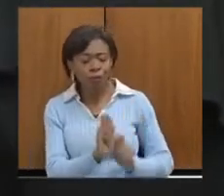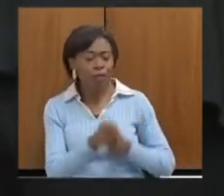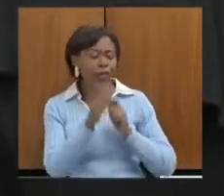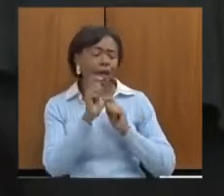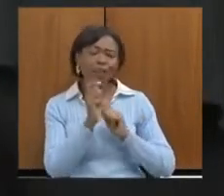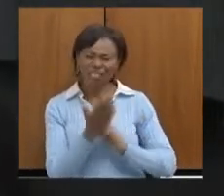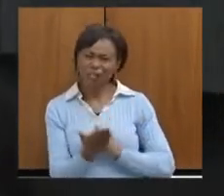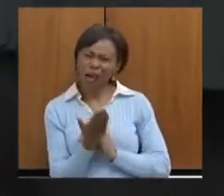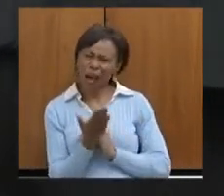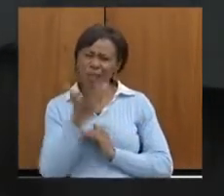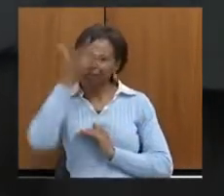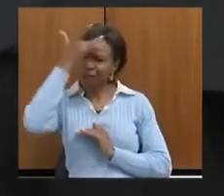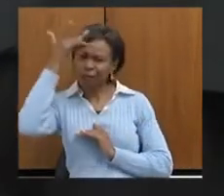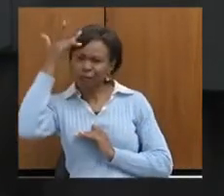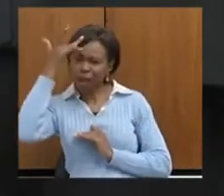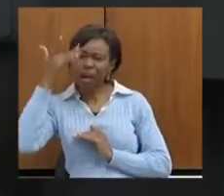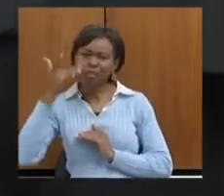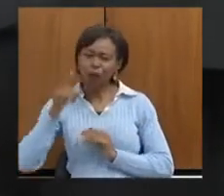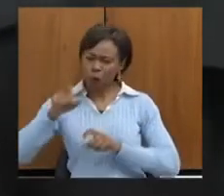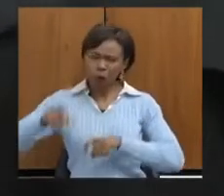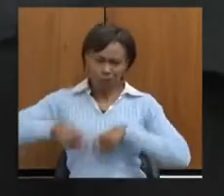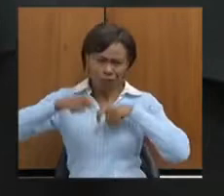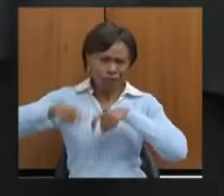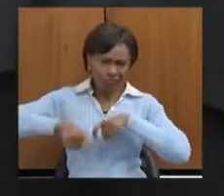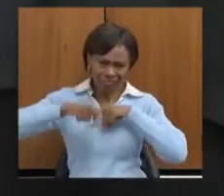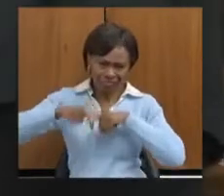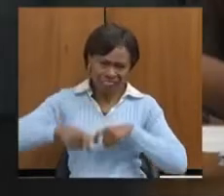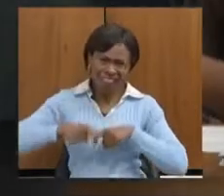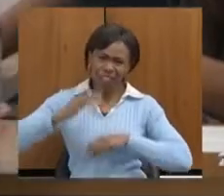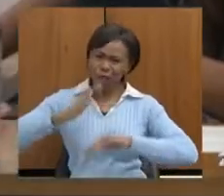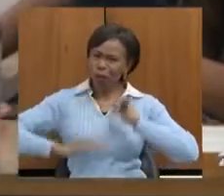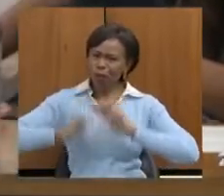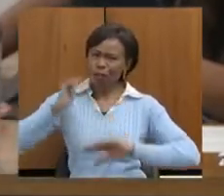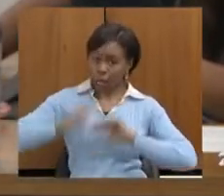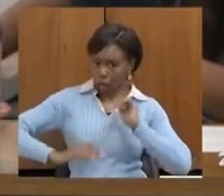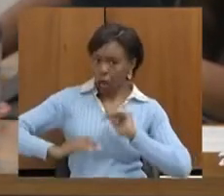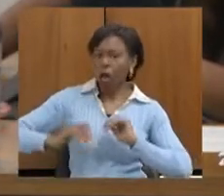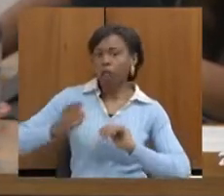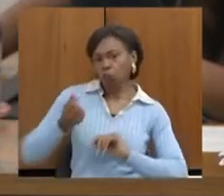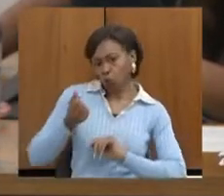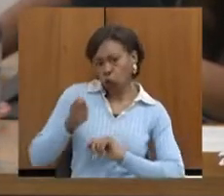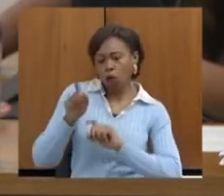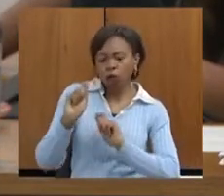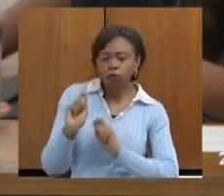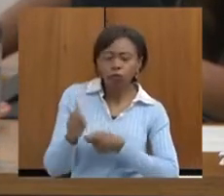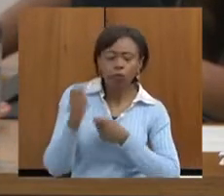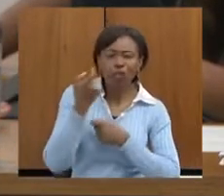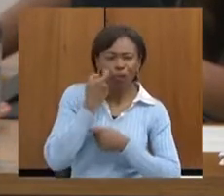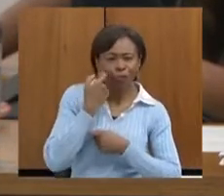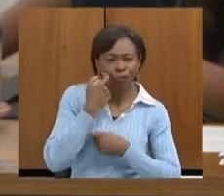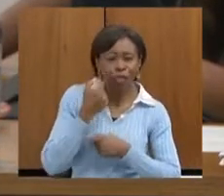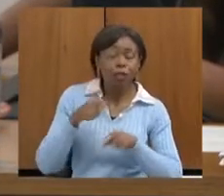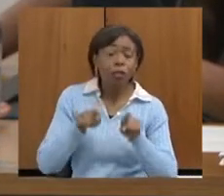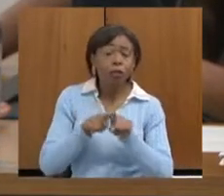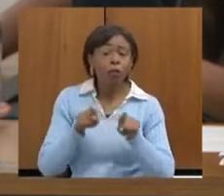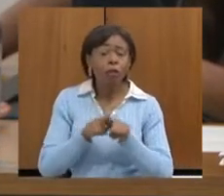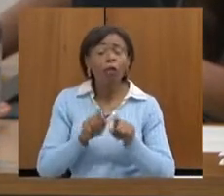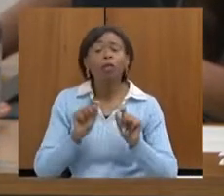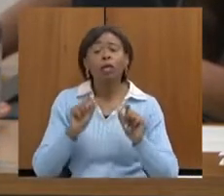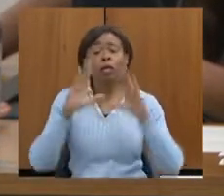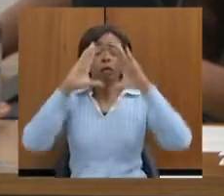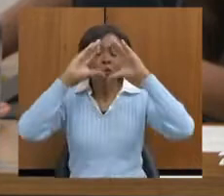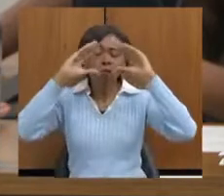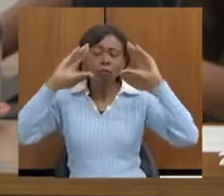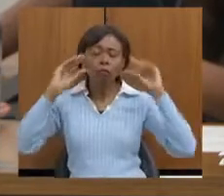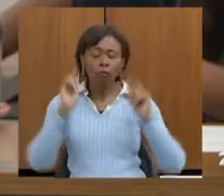agricultores Produtores Rurais faziam isso como atividade remunerada assim mas isso era também uma forma de descanso